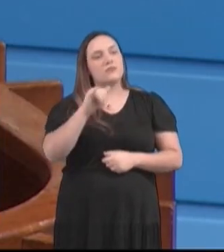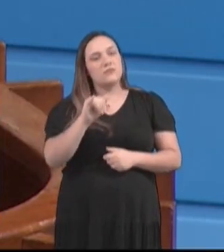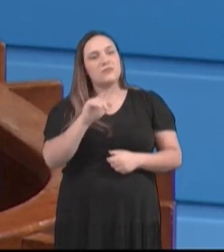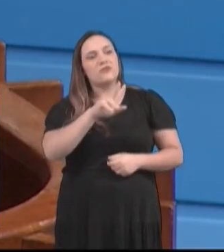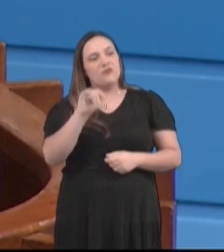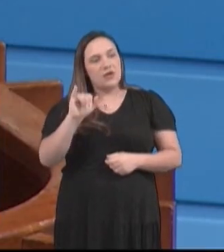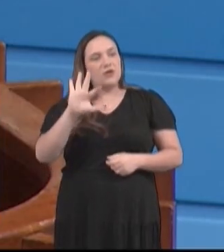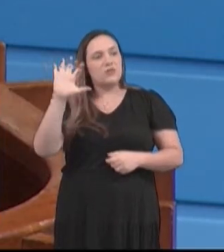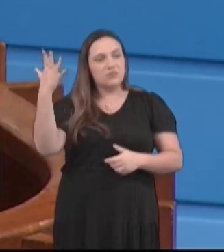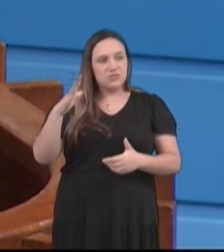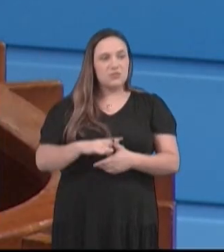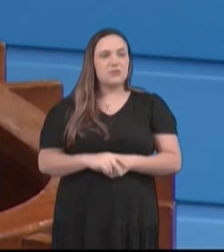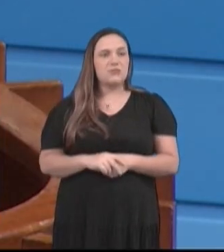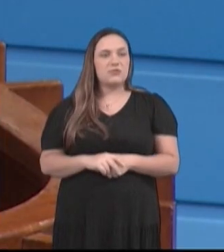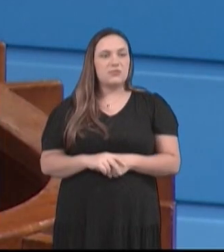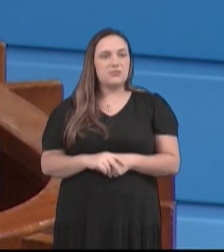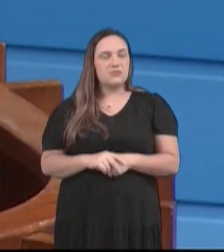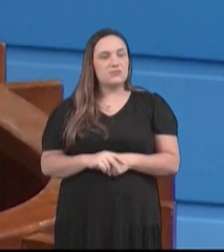vai acontecer,